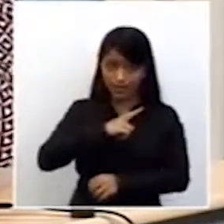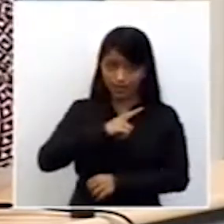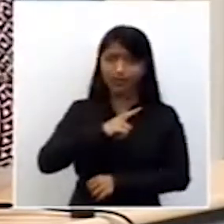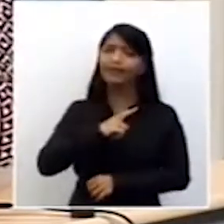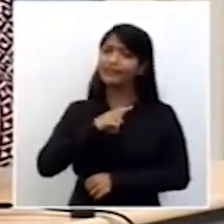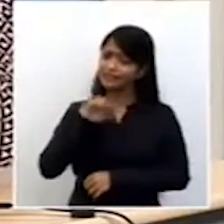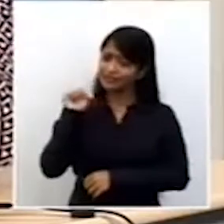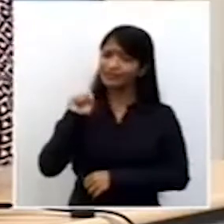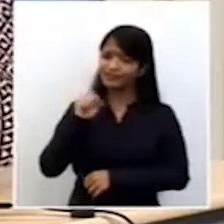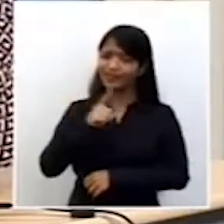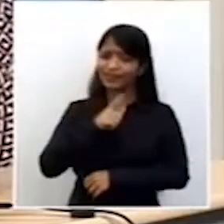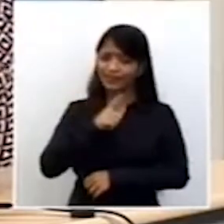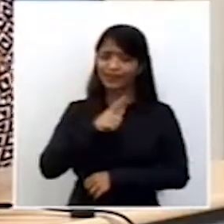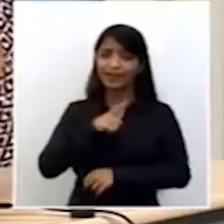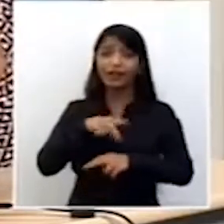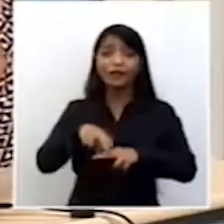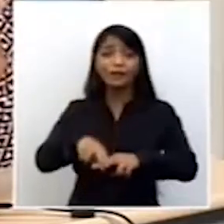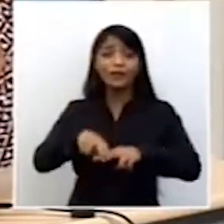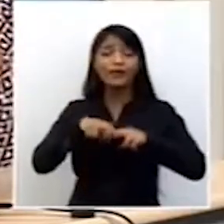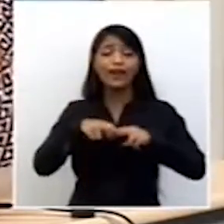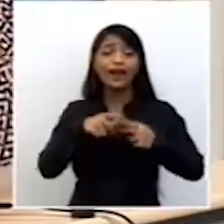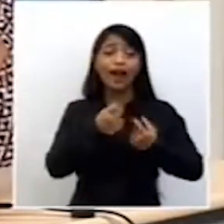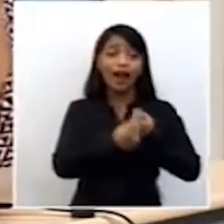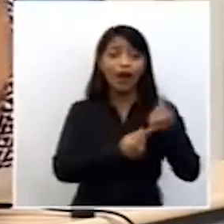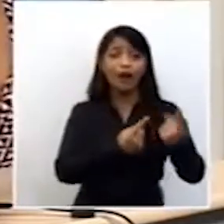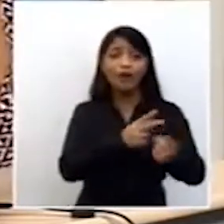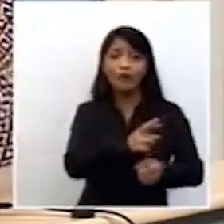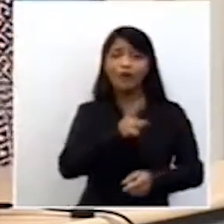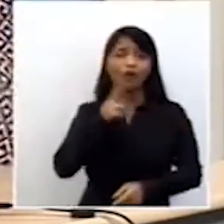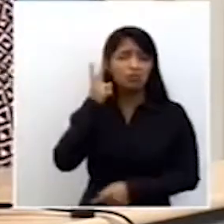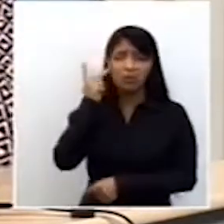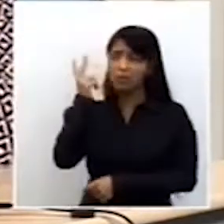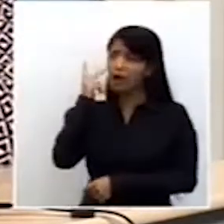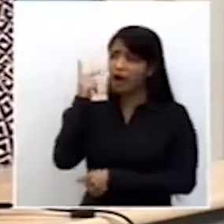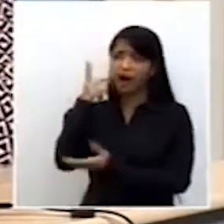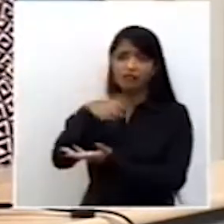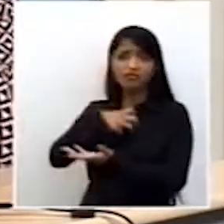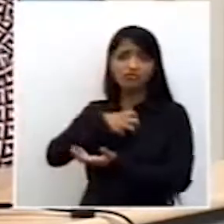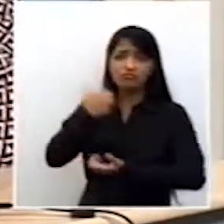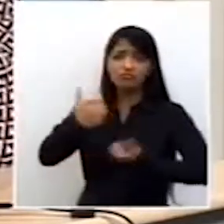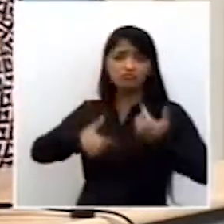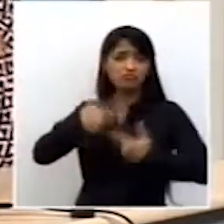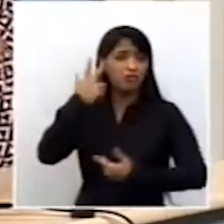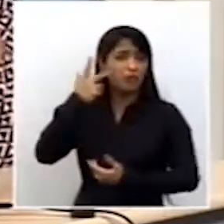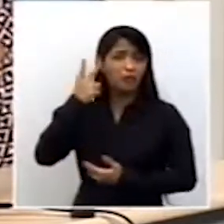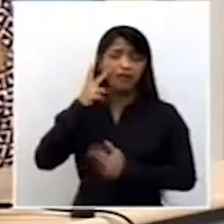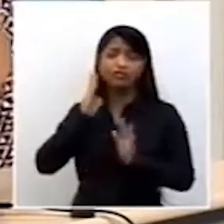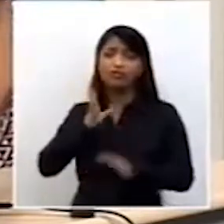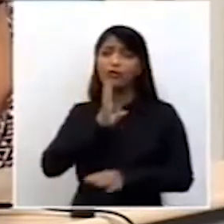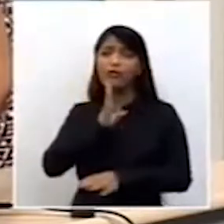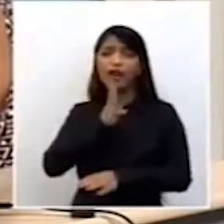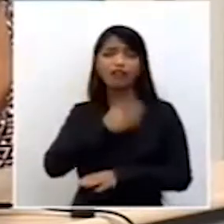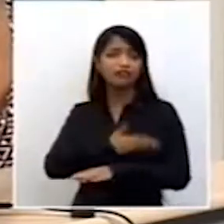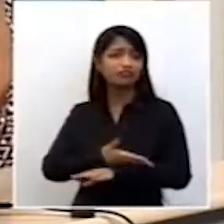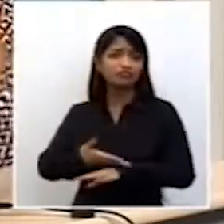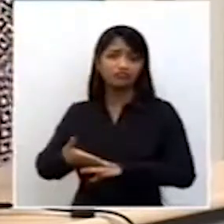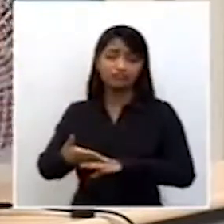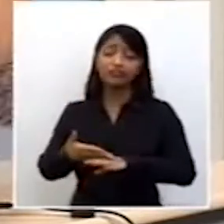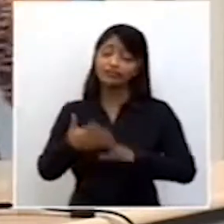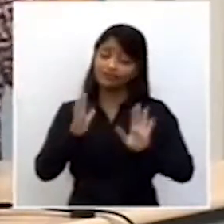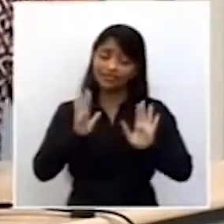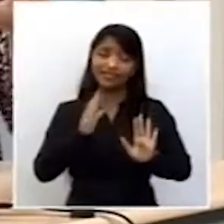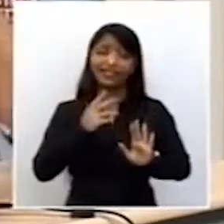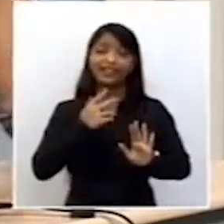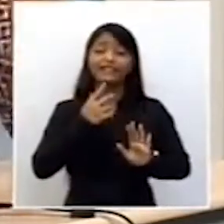isso que alguns, inclusive, acharam que isso era normal, né? Houve interação. E que, na verdade, foi o quê? Um cumprimento de bom dia, né? Vocês